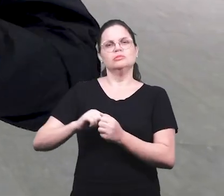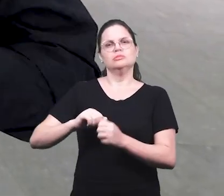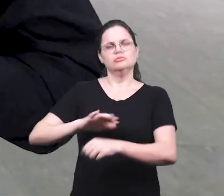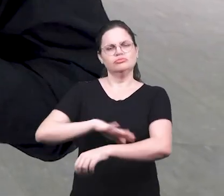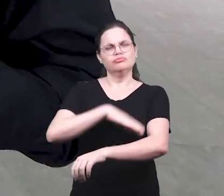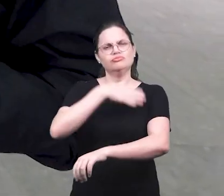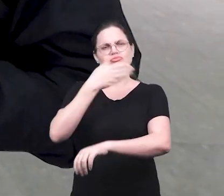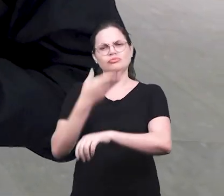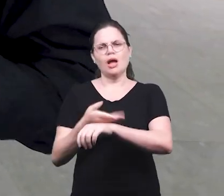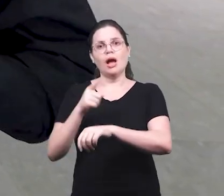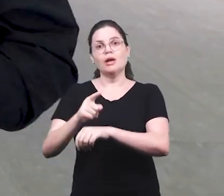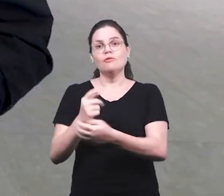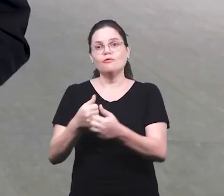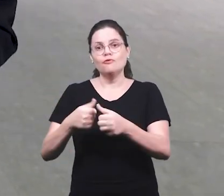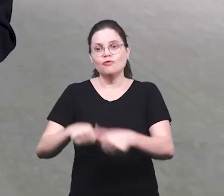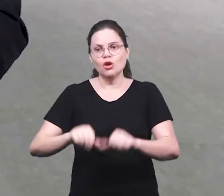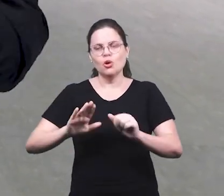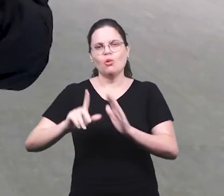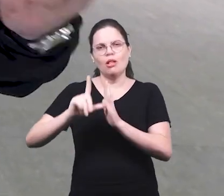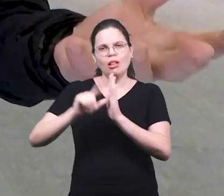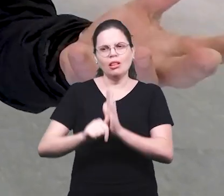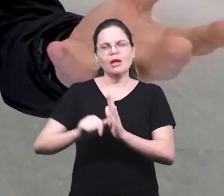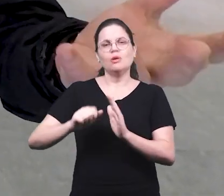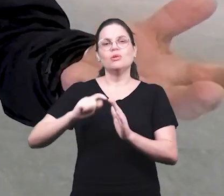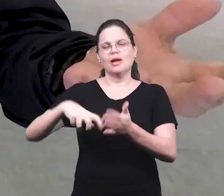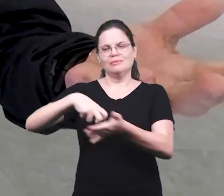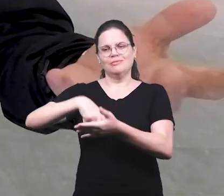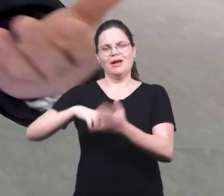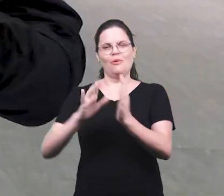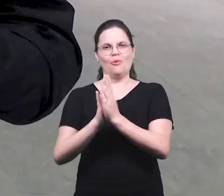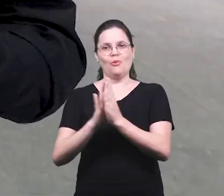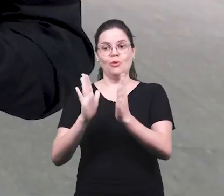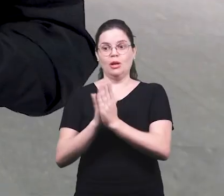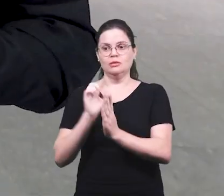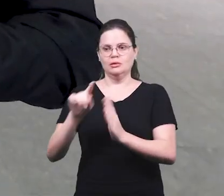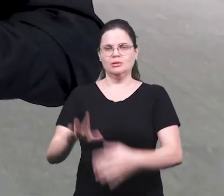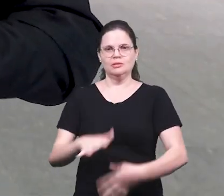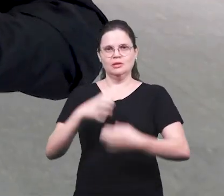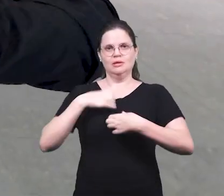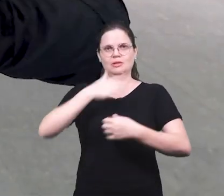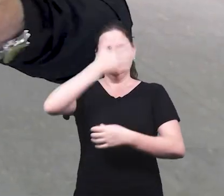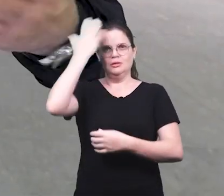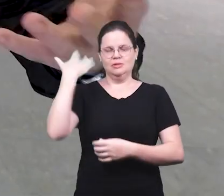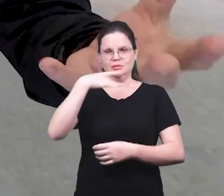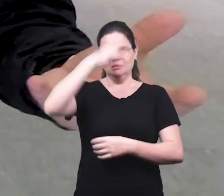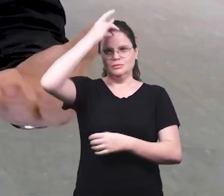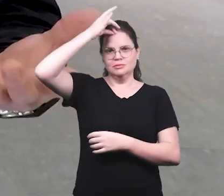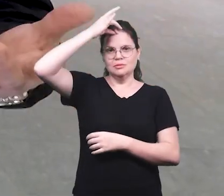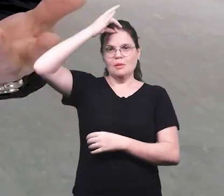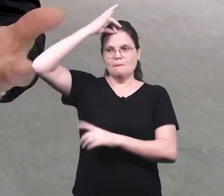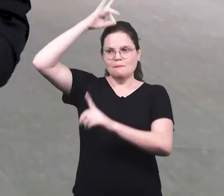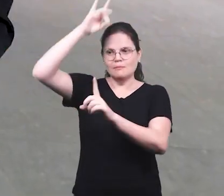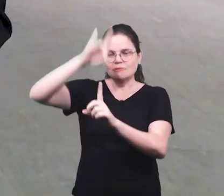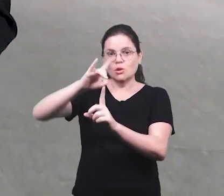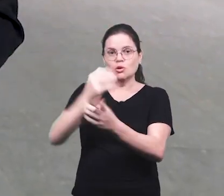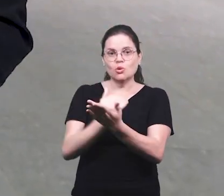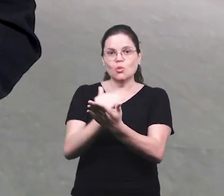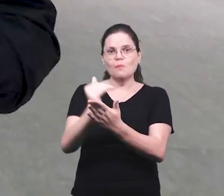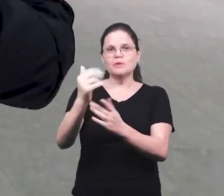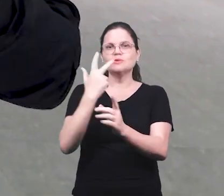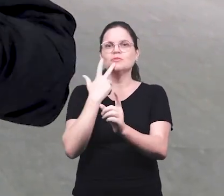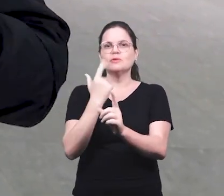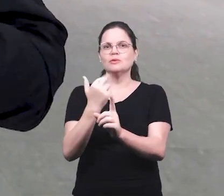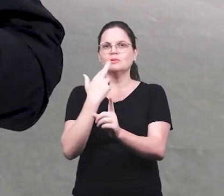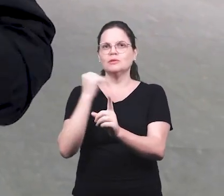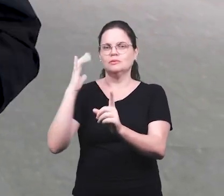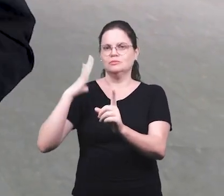E ali ela recebeu uma bênção do Espírito Santo, uma manifestação, e ela passou a orar em línguas. E